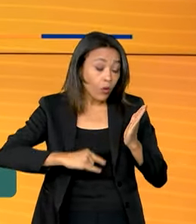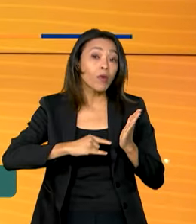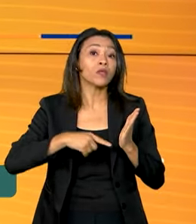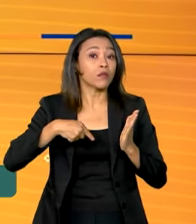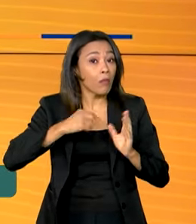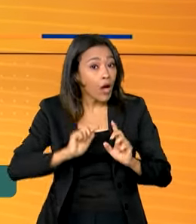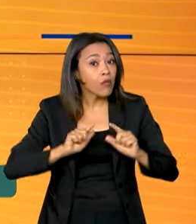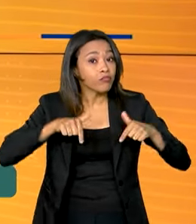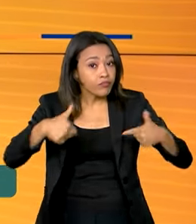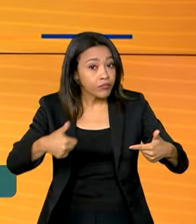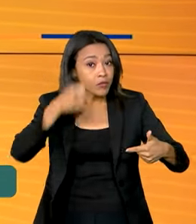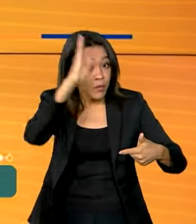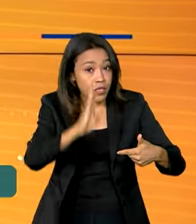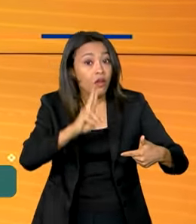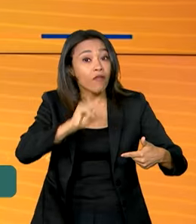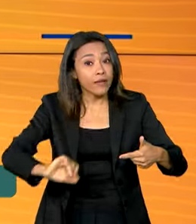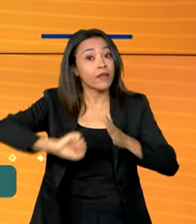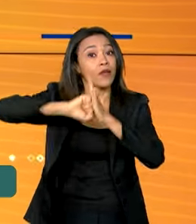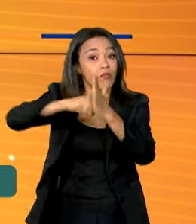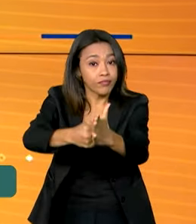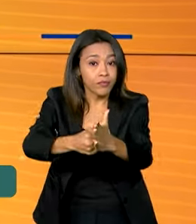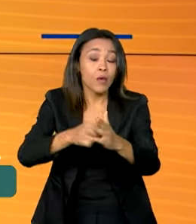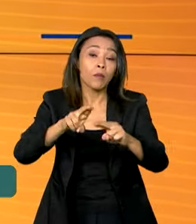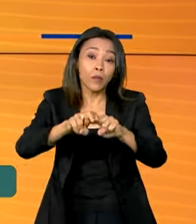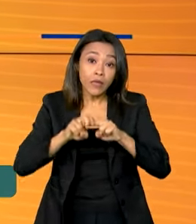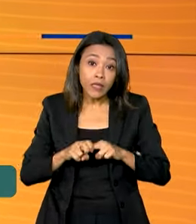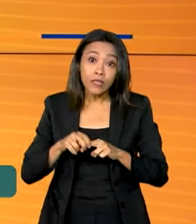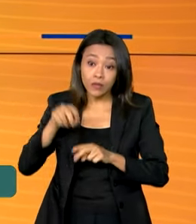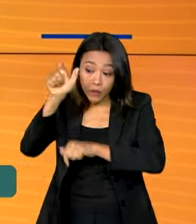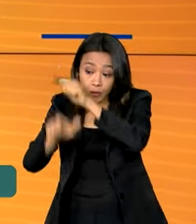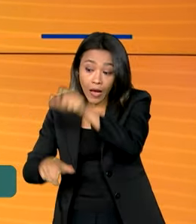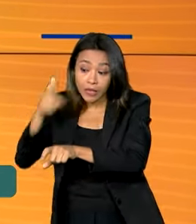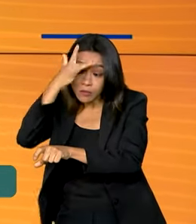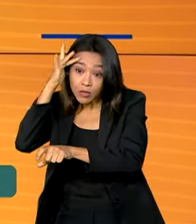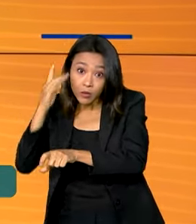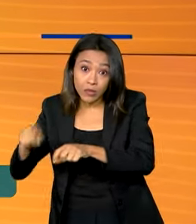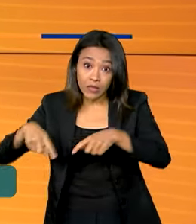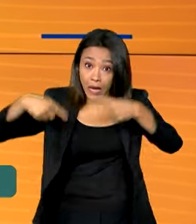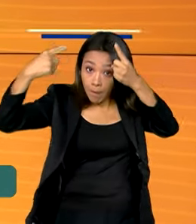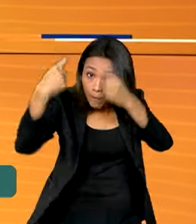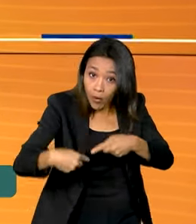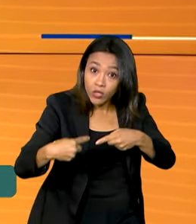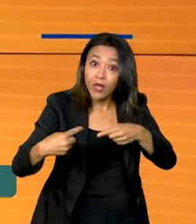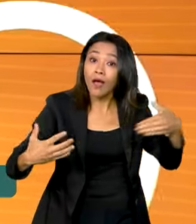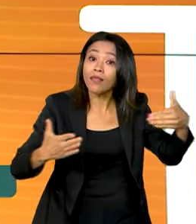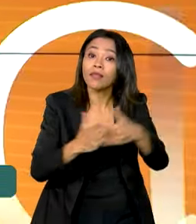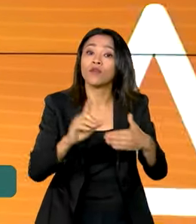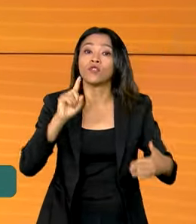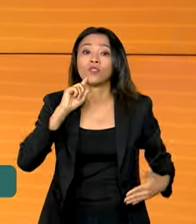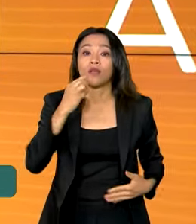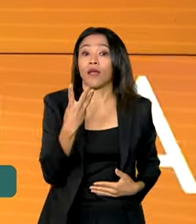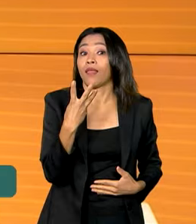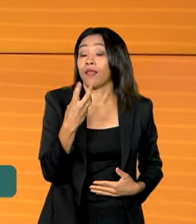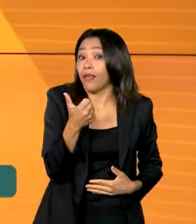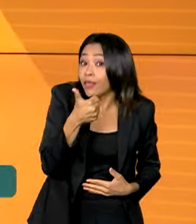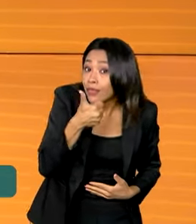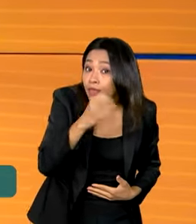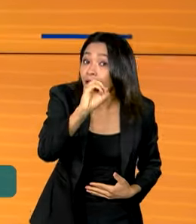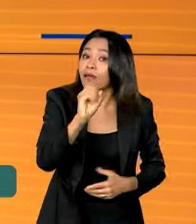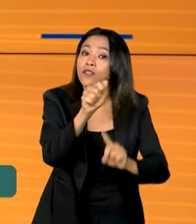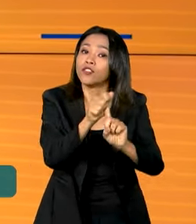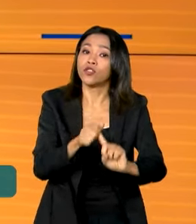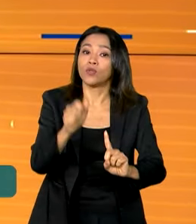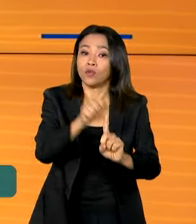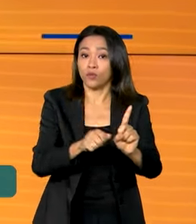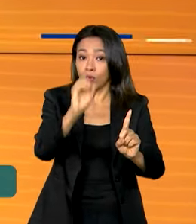suspensas com isso os apostadores os usuários desses sites tem até 10 de outubro para verificar se tem